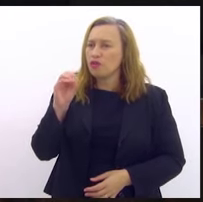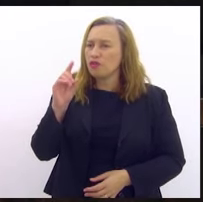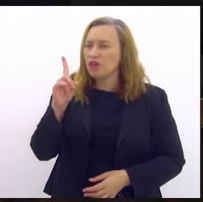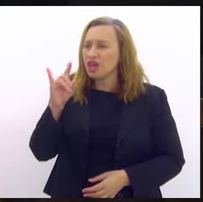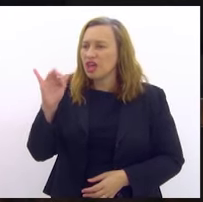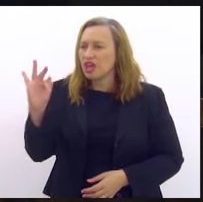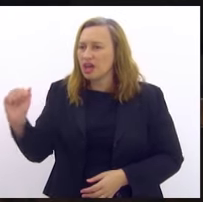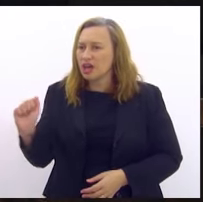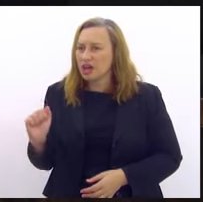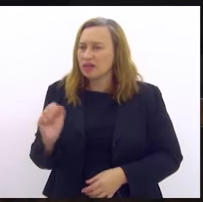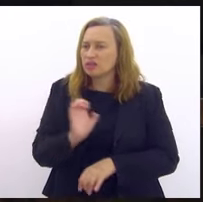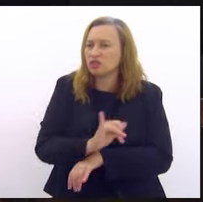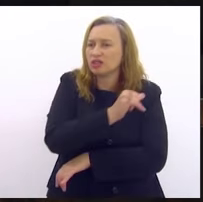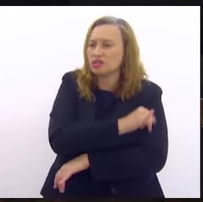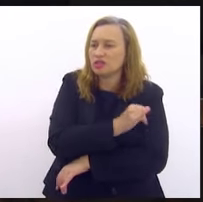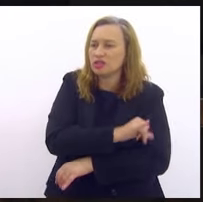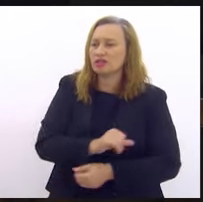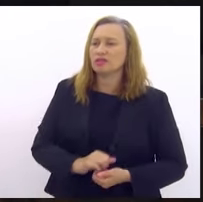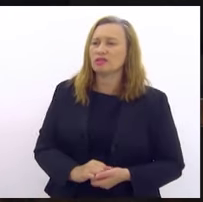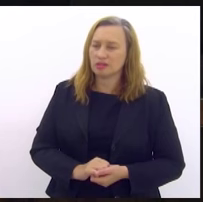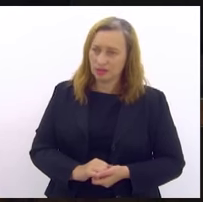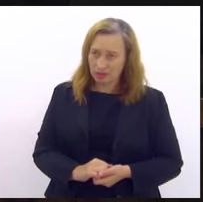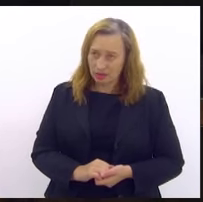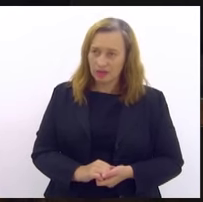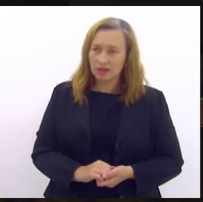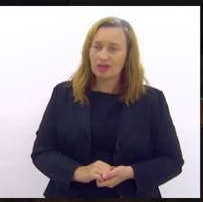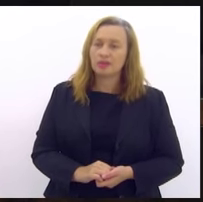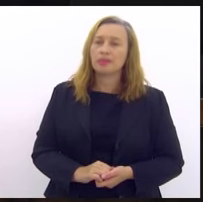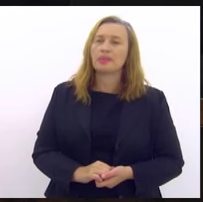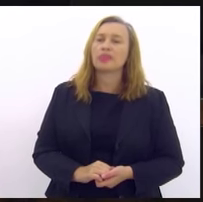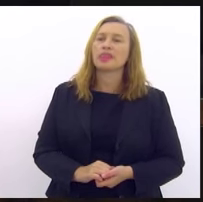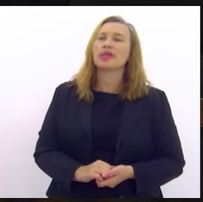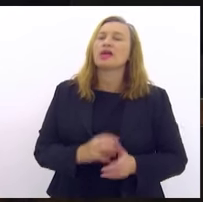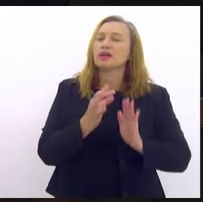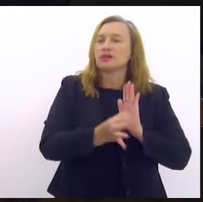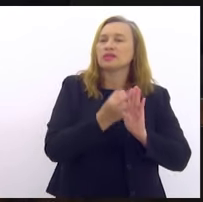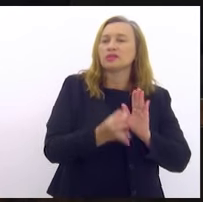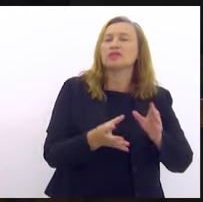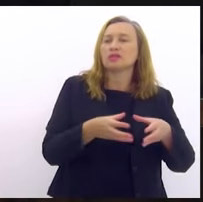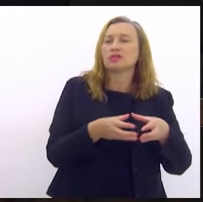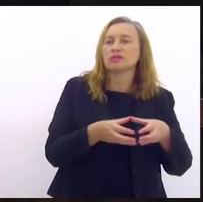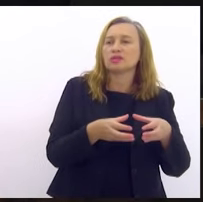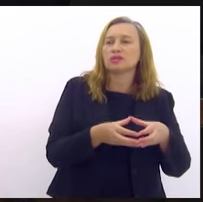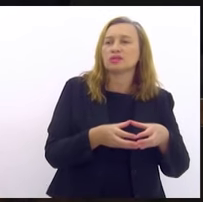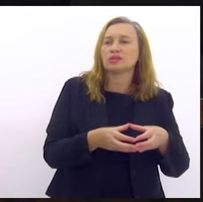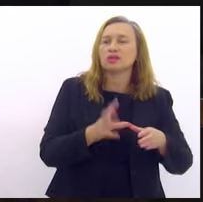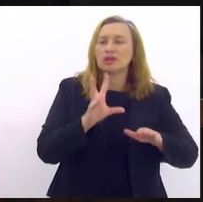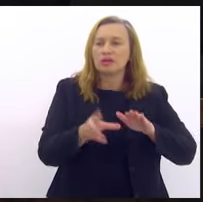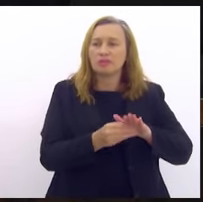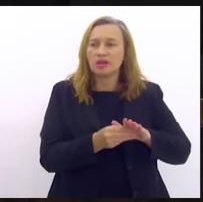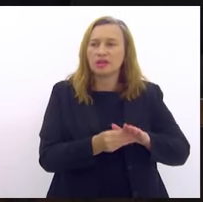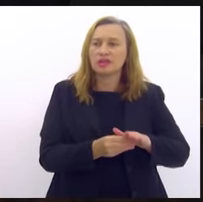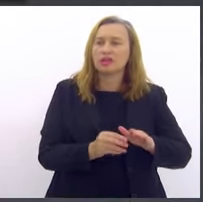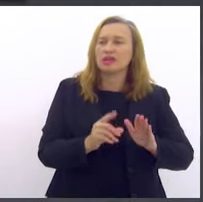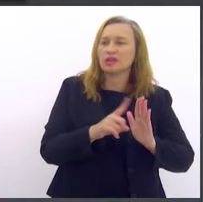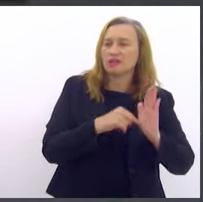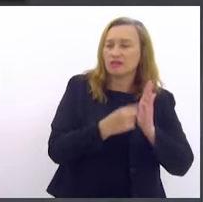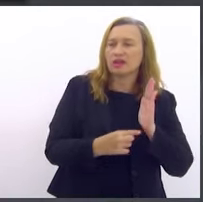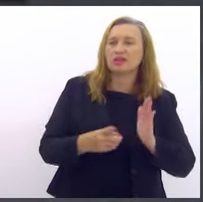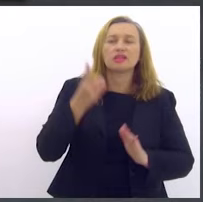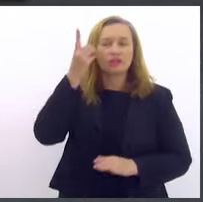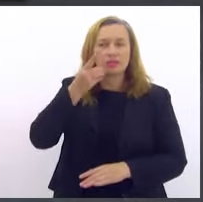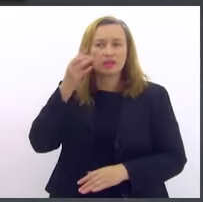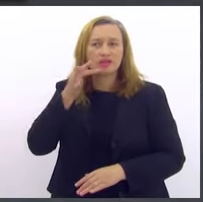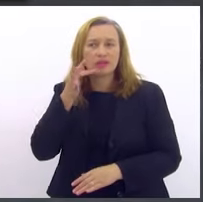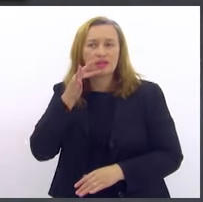Berardinelli, no estado do Rio de Janeiro. Pendendo de parecer da Comissão de Emendas Constitucionais e Vetos, deputado Jorge Felipe Neto. Pela